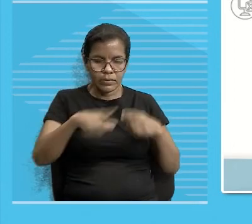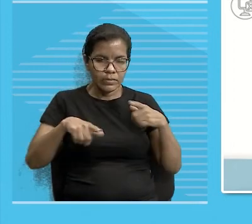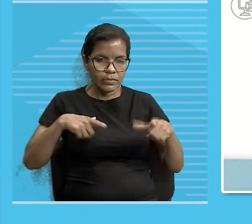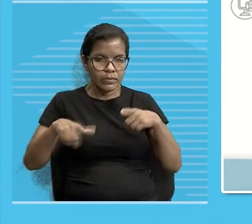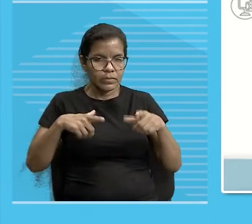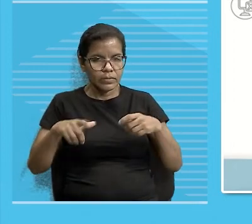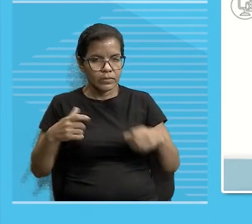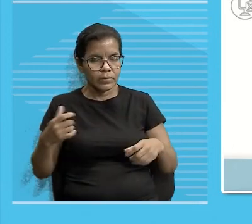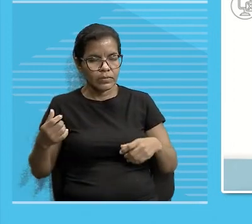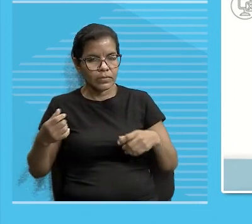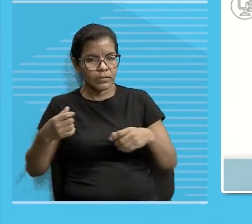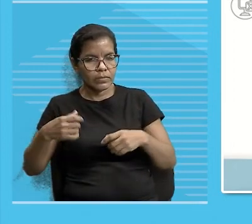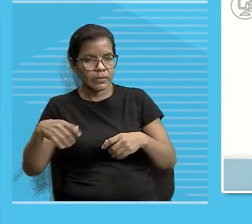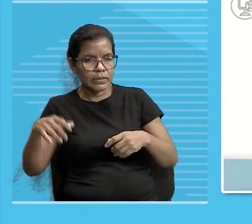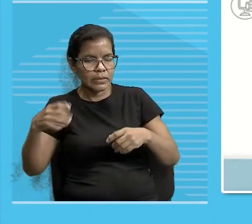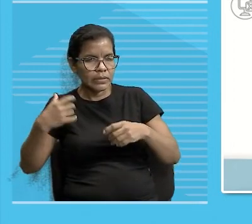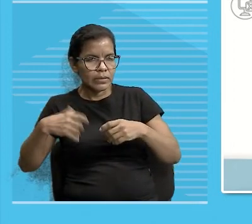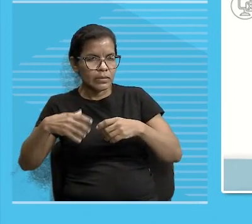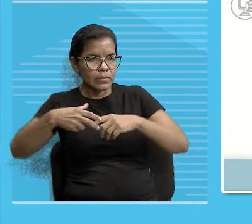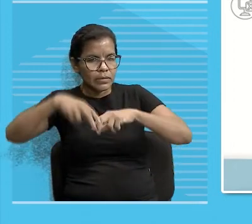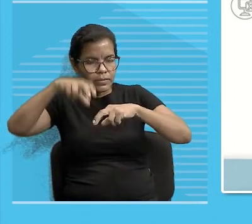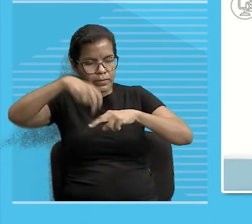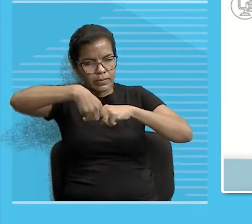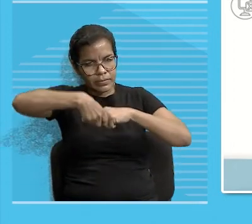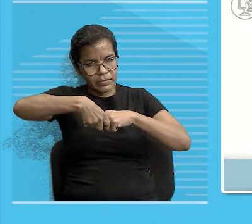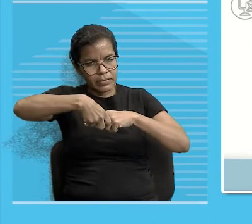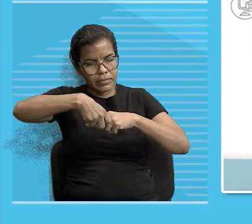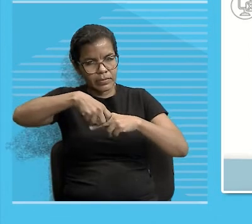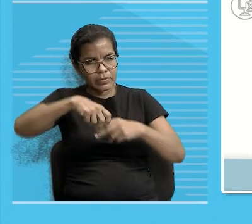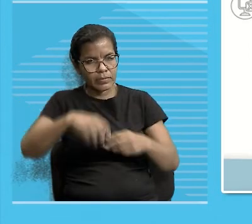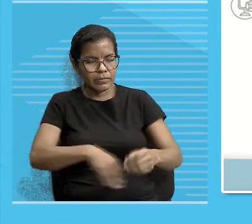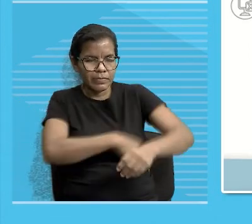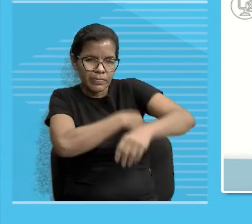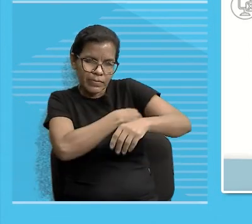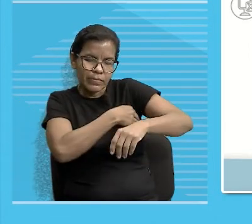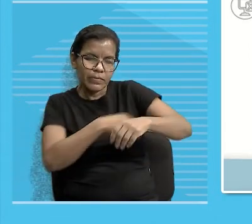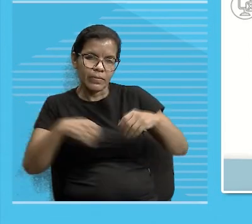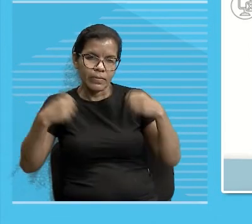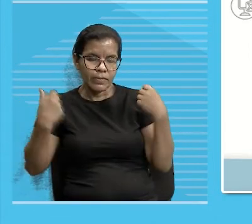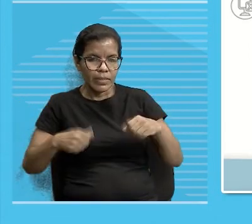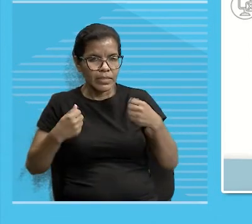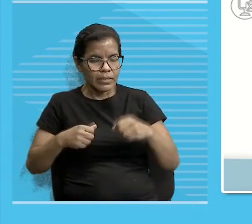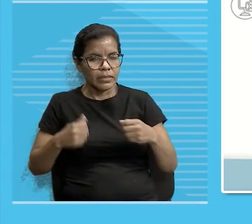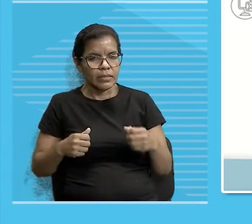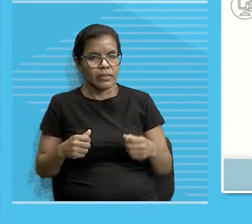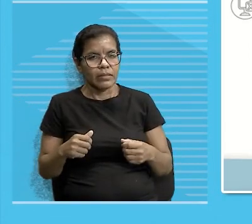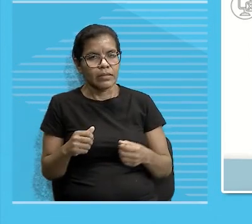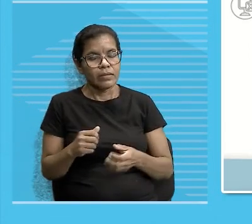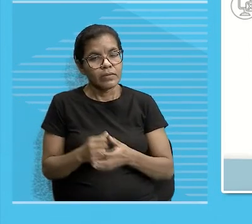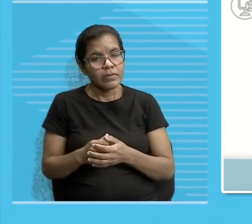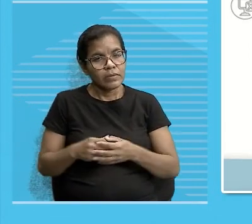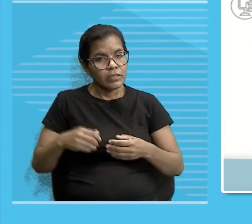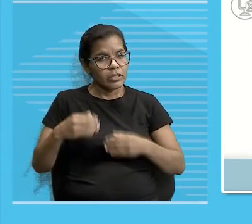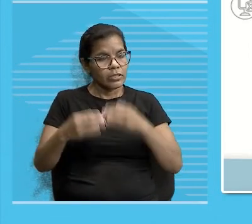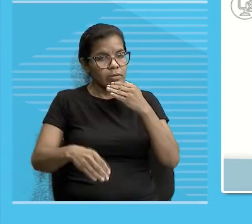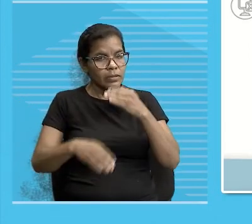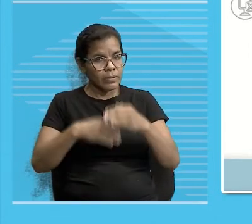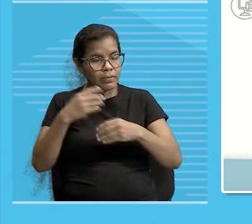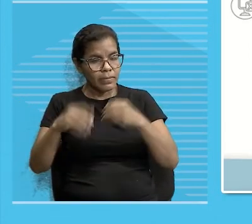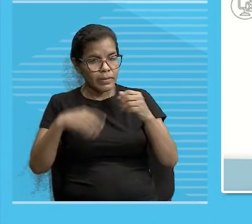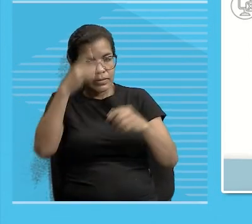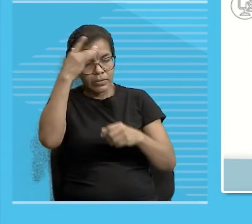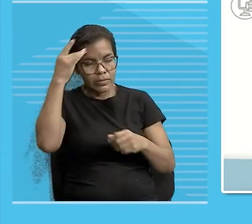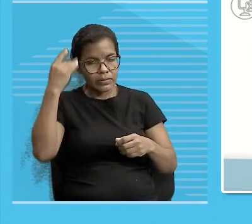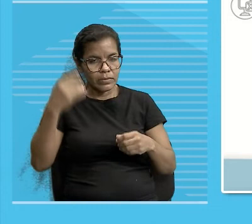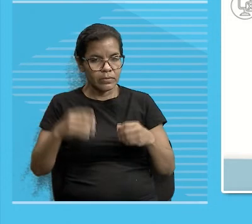tetraplégico, né, paralítico, e aí ele precisava dos seus assessores para terminar suas obras. Os instrumentos de trabalho eram